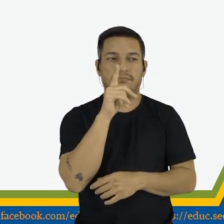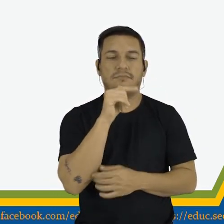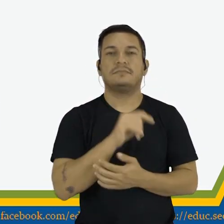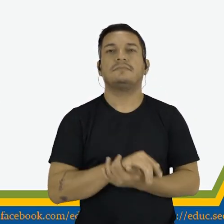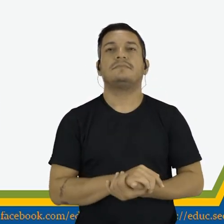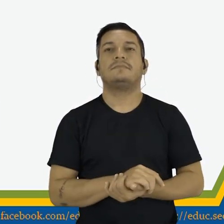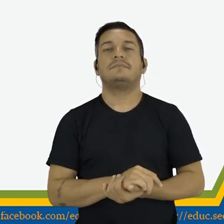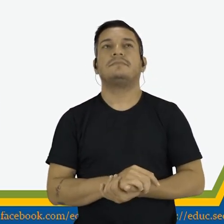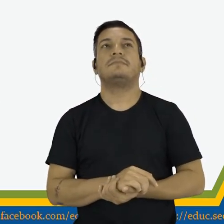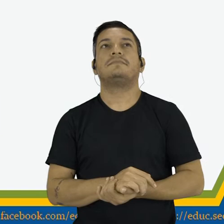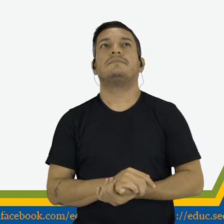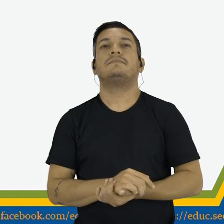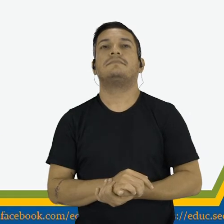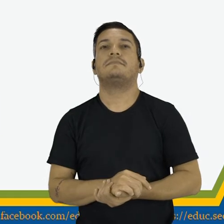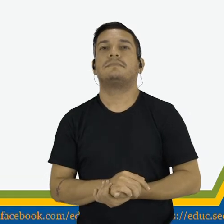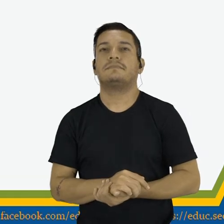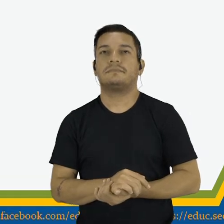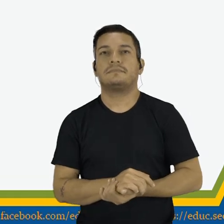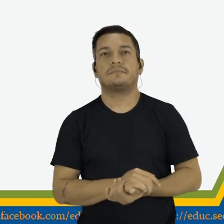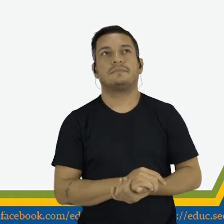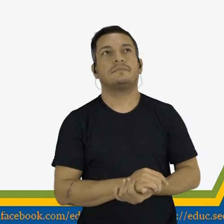contato, tá bom?